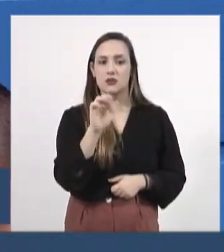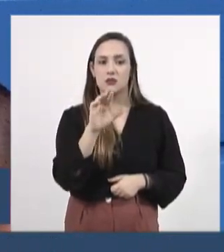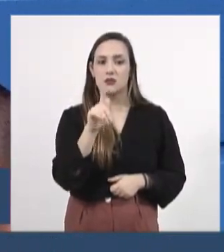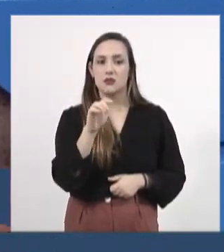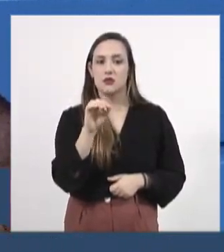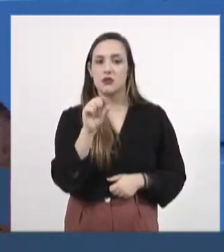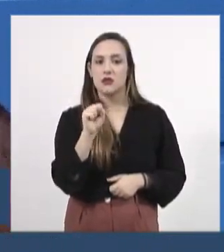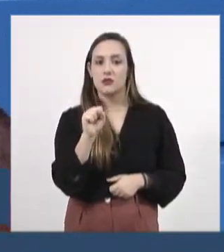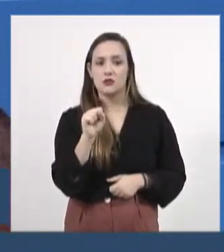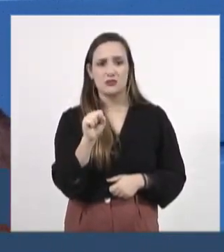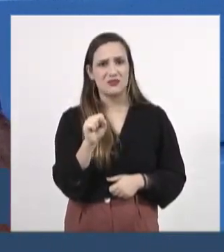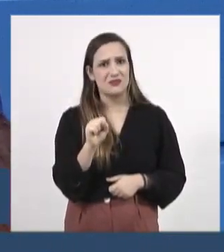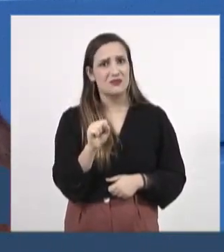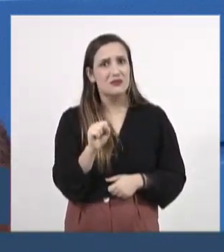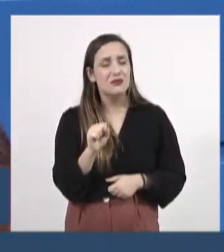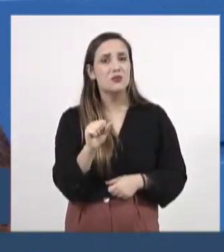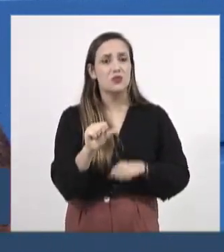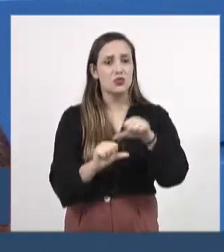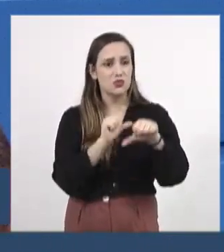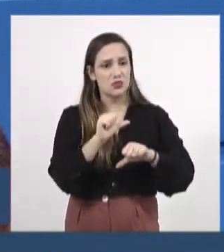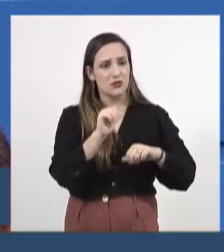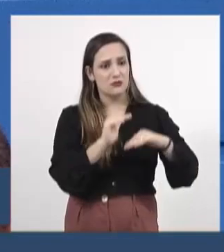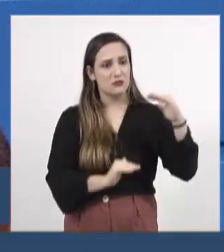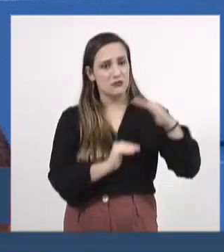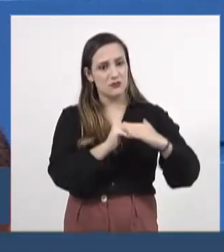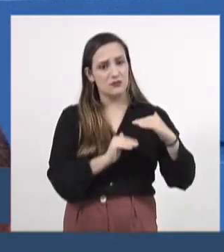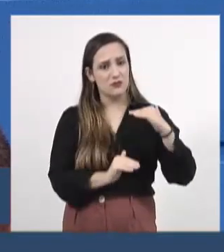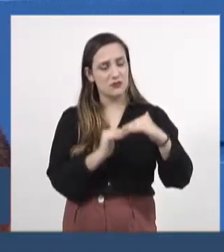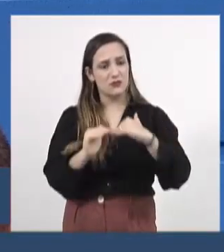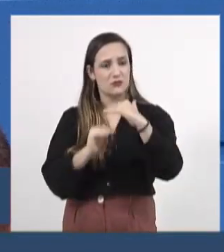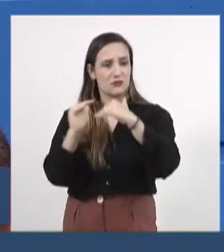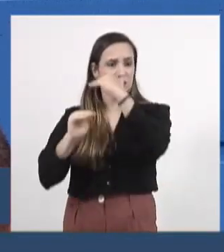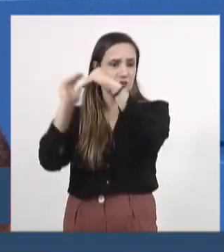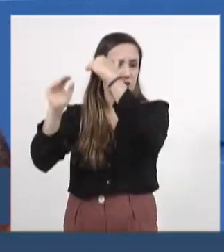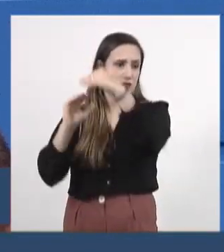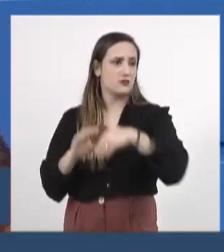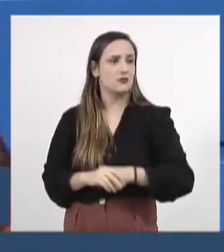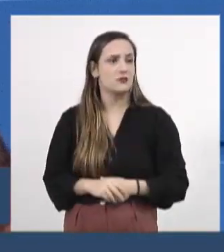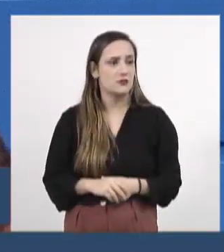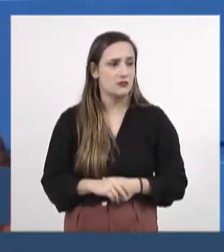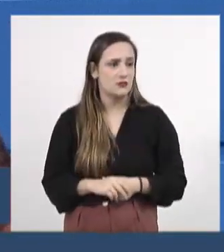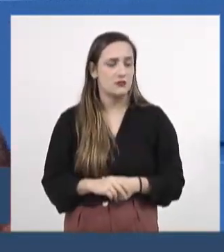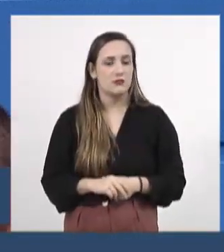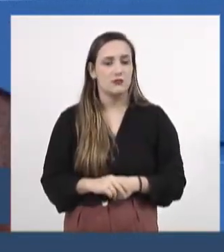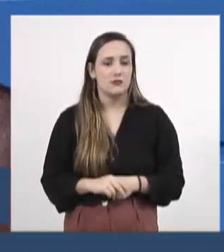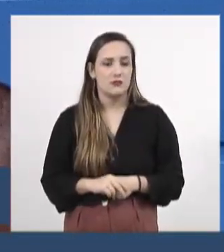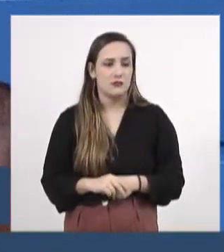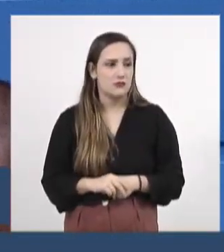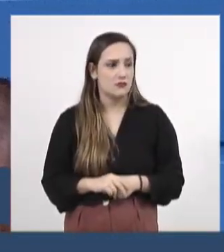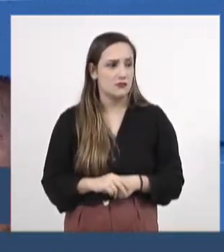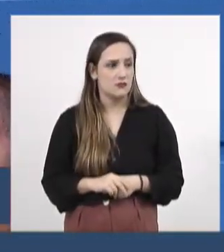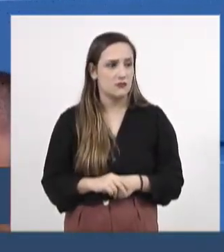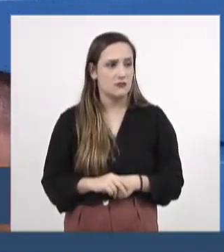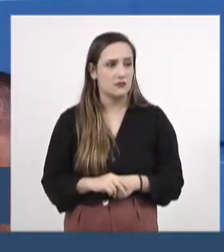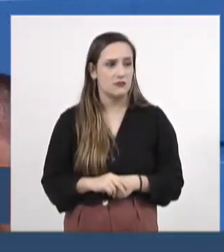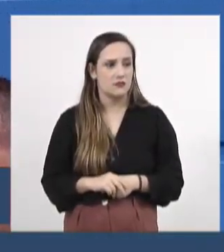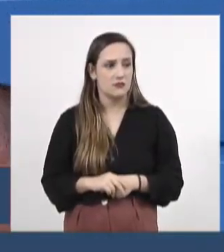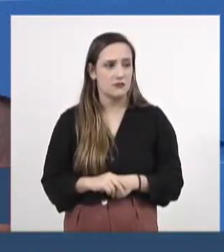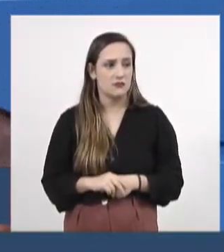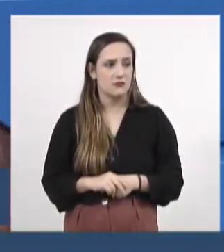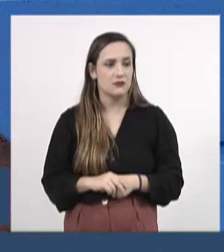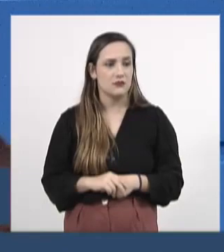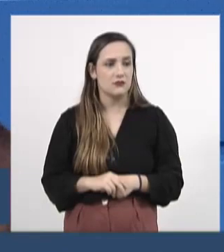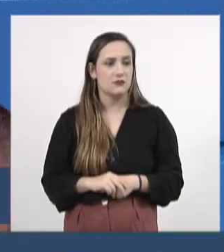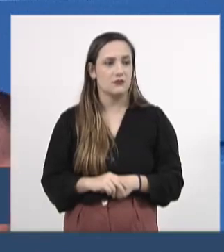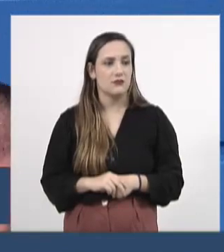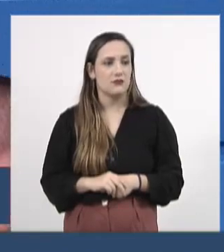debate com a categoria e que coloca em risco o piso salarial nacional dos professores e das professoras. Então, Lia, eu acho que faz bem